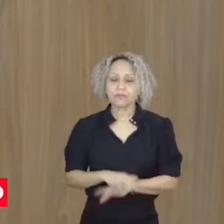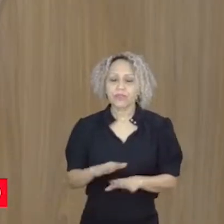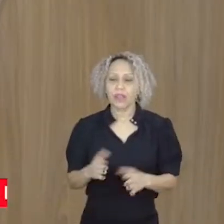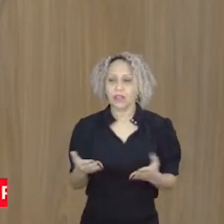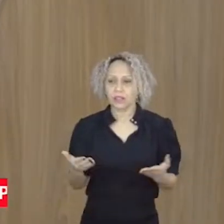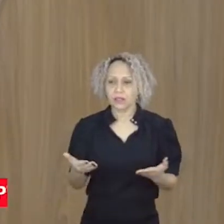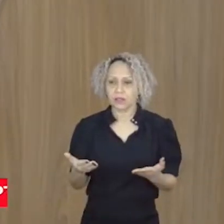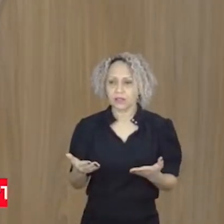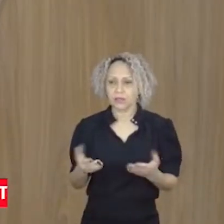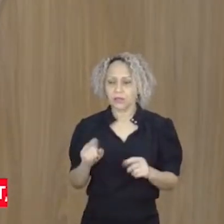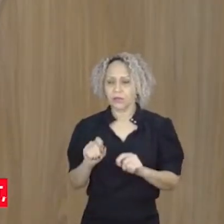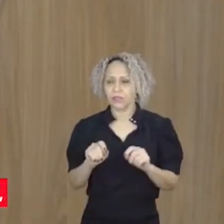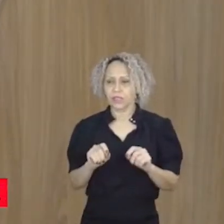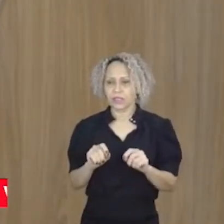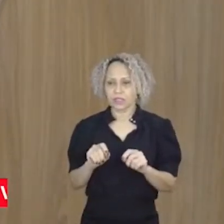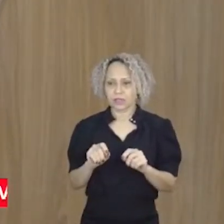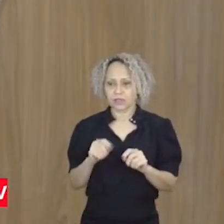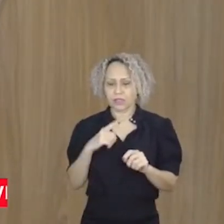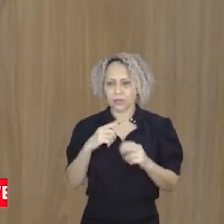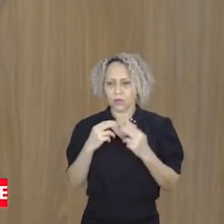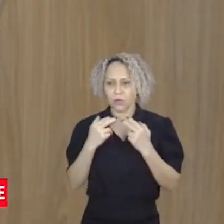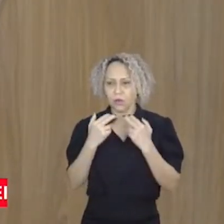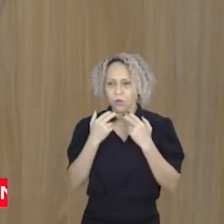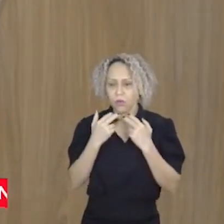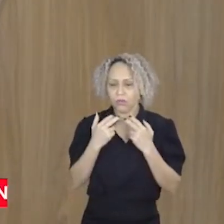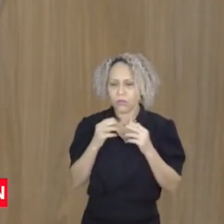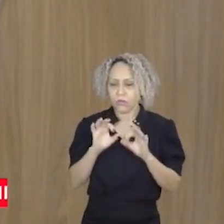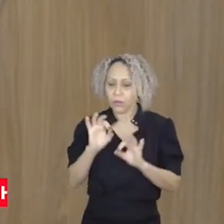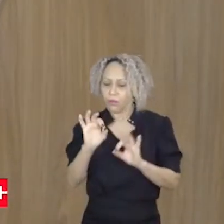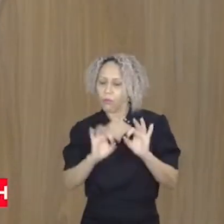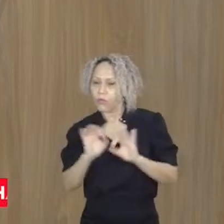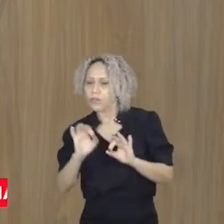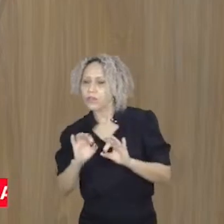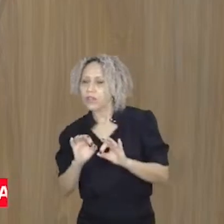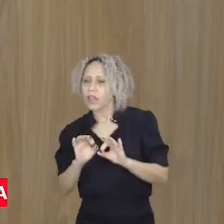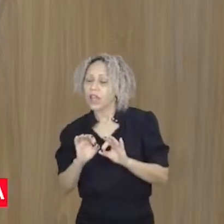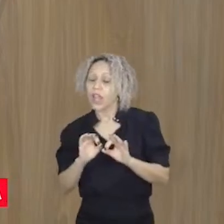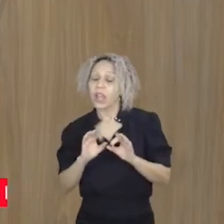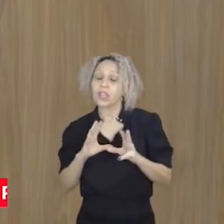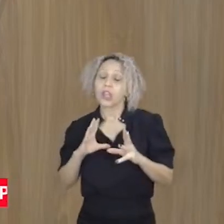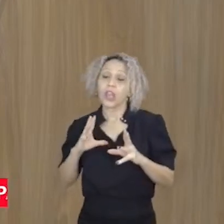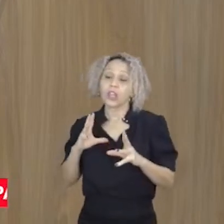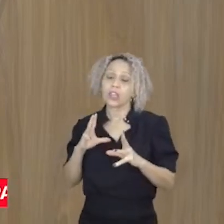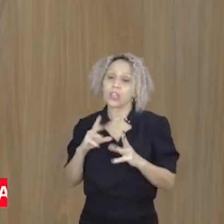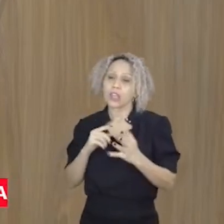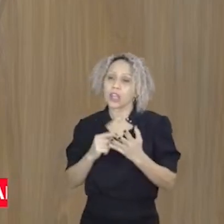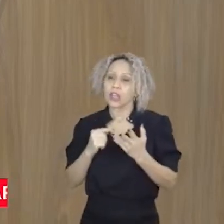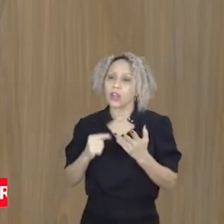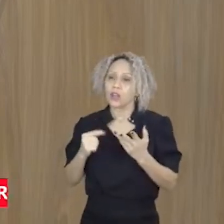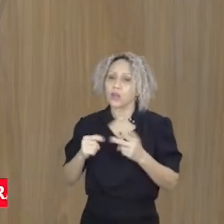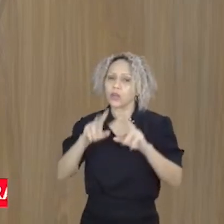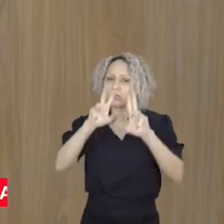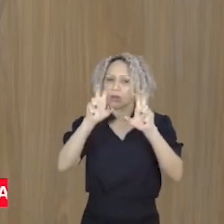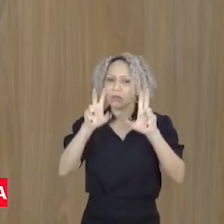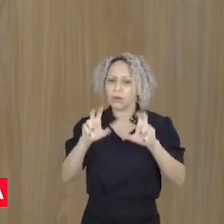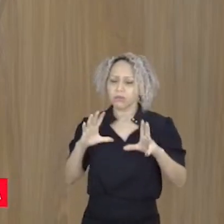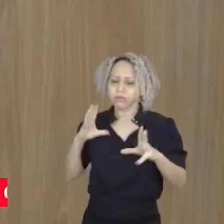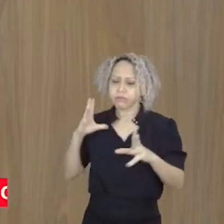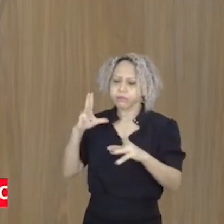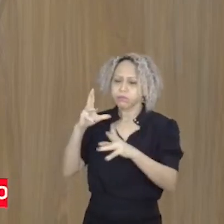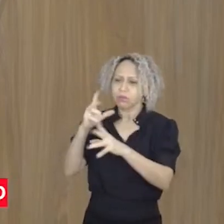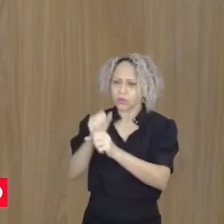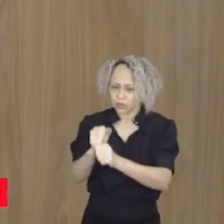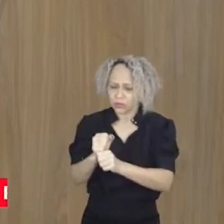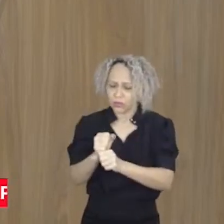Gente, a gente vai fazer uma atualização agora também e comentar tudo que envolve, né, a violência praticada